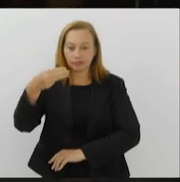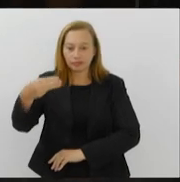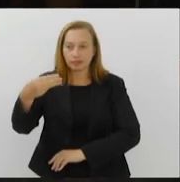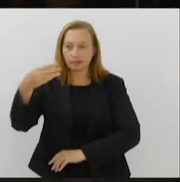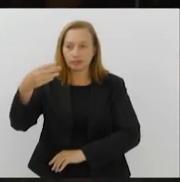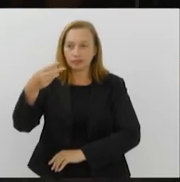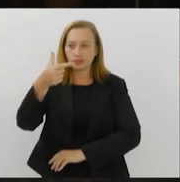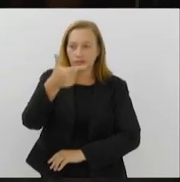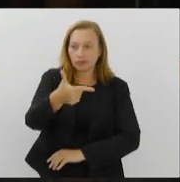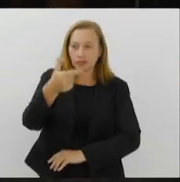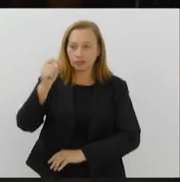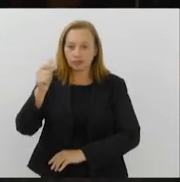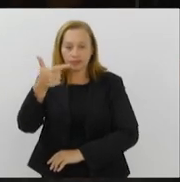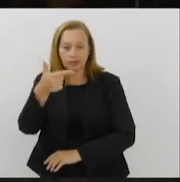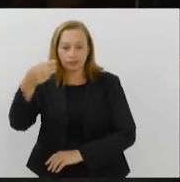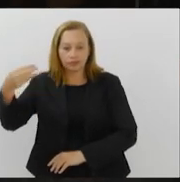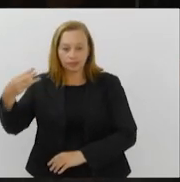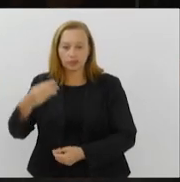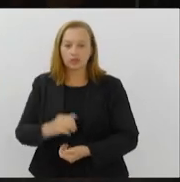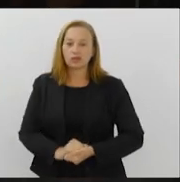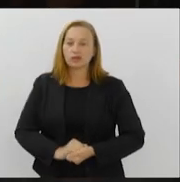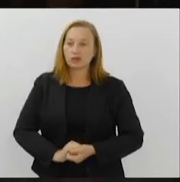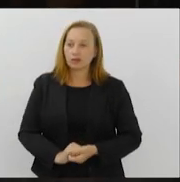1733 de 2023,